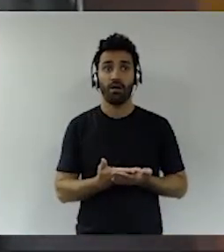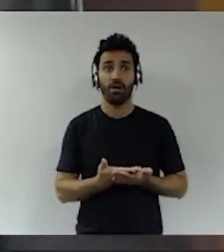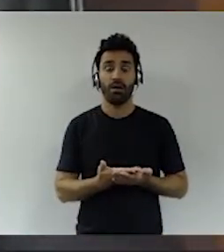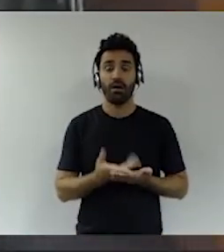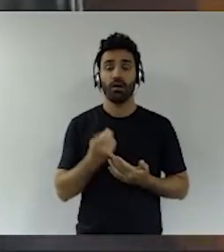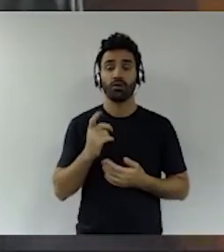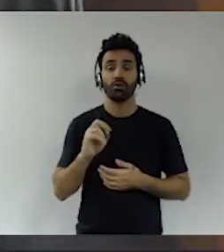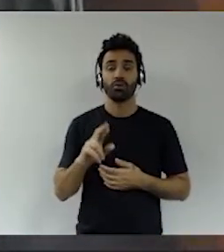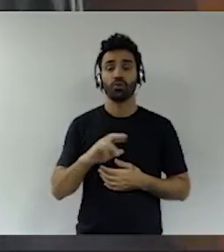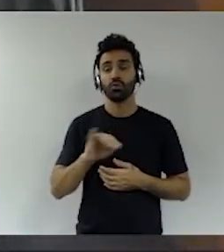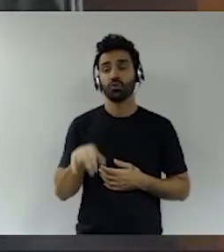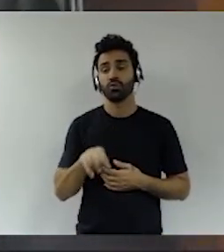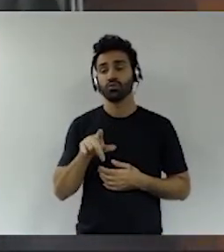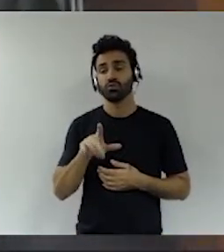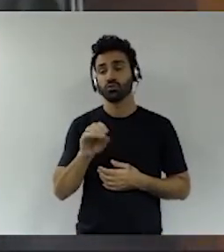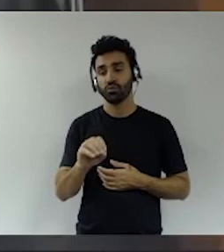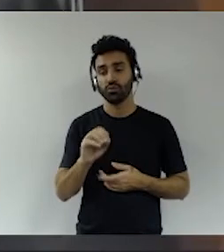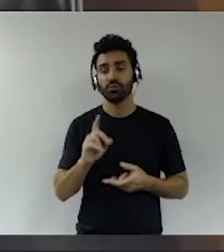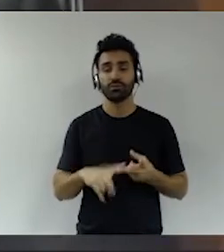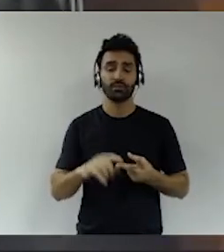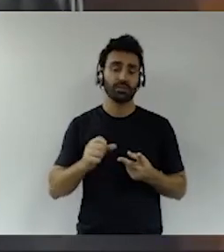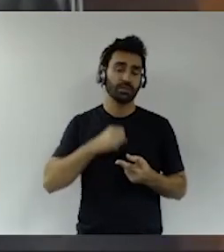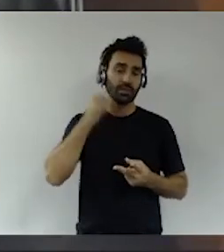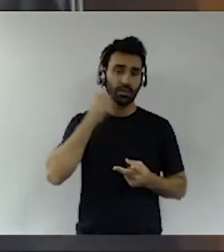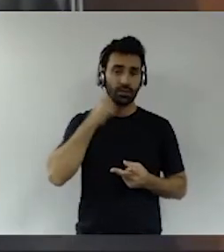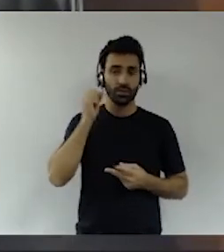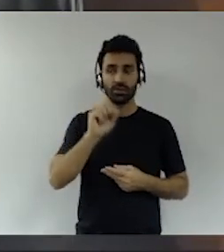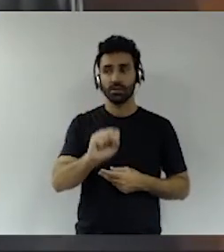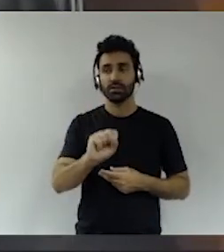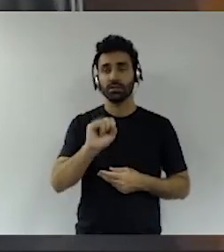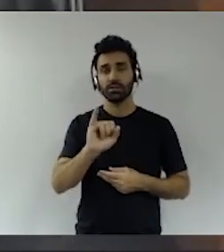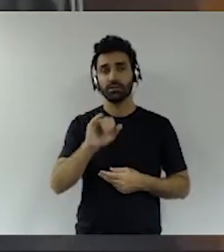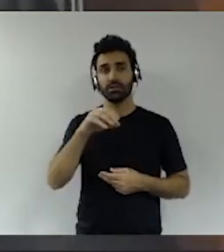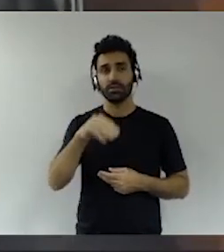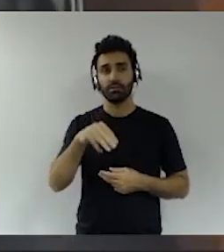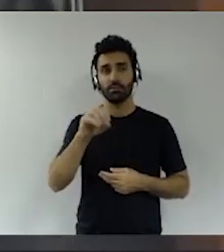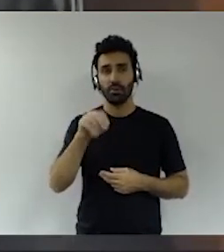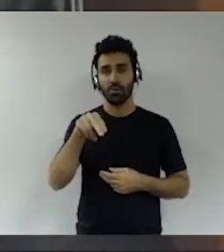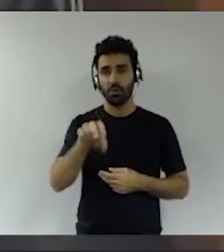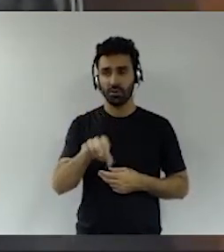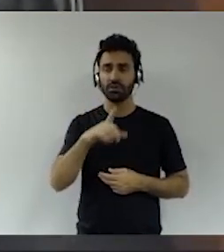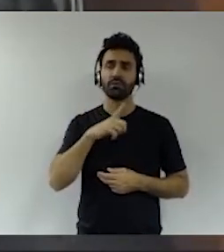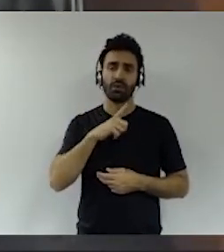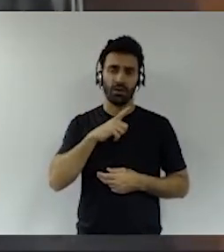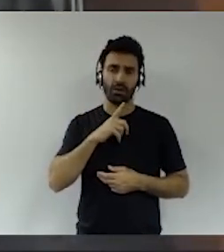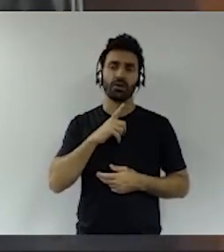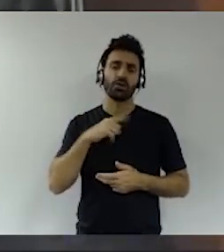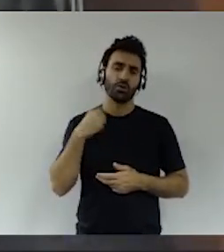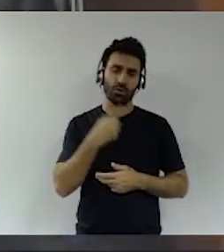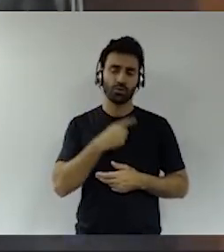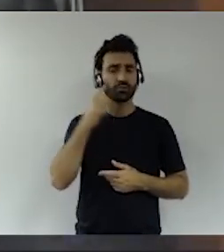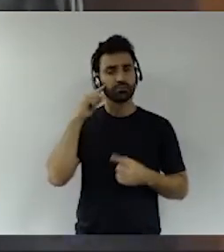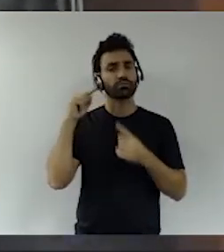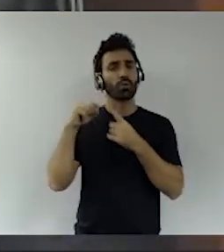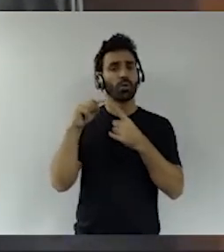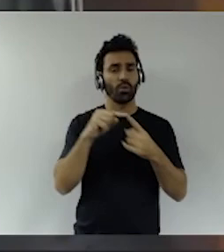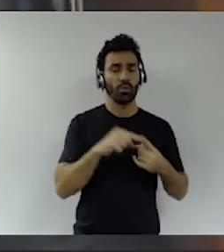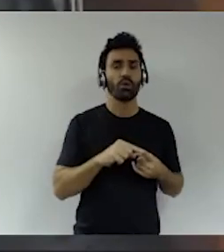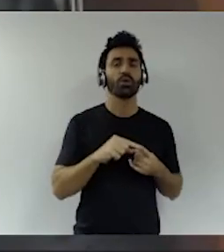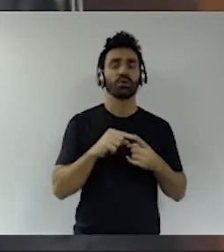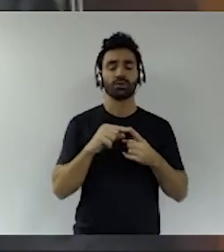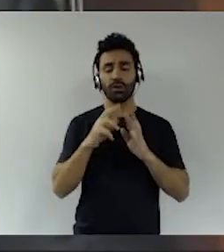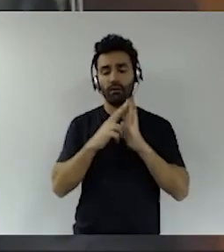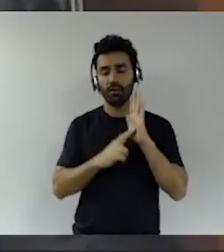doutor Júlio e da senadora Simone. Vejo que há um consenso de nossa parte a respeito das linhas